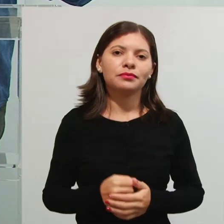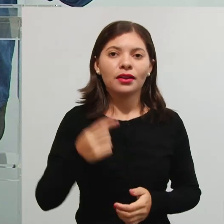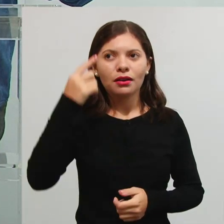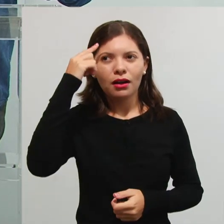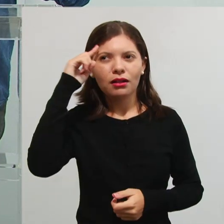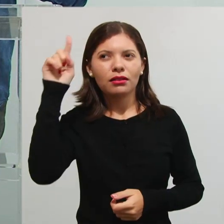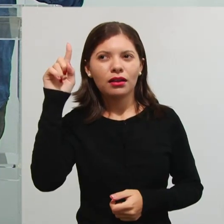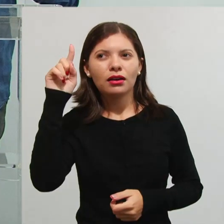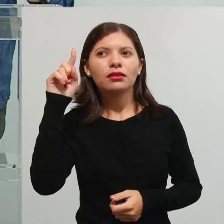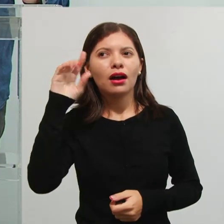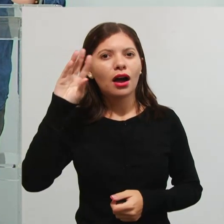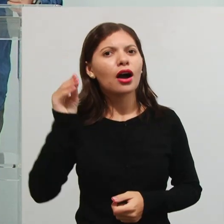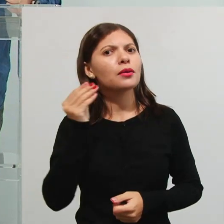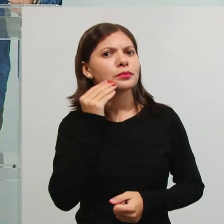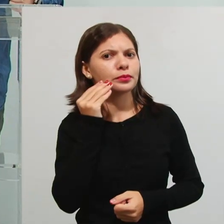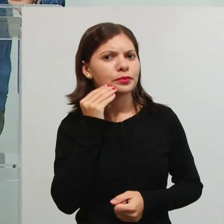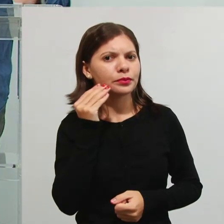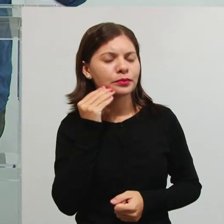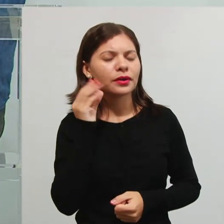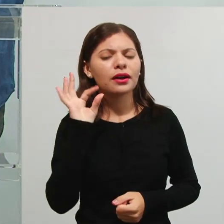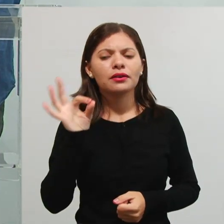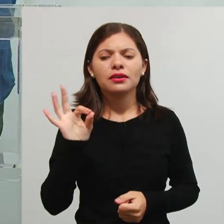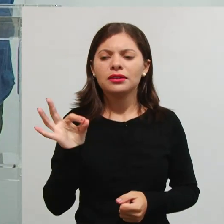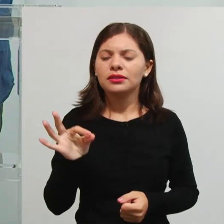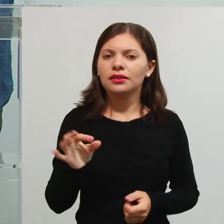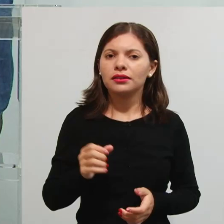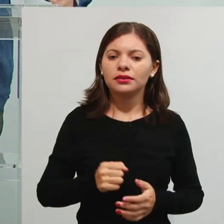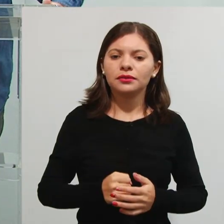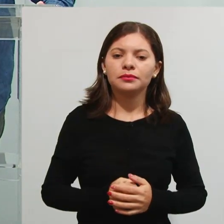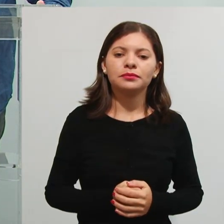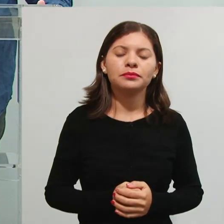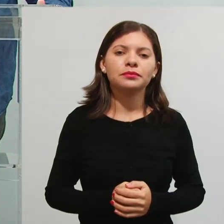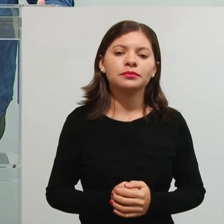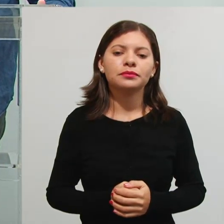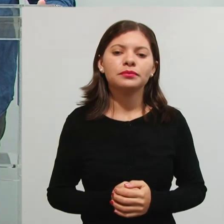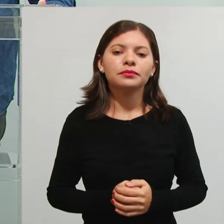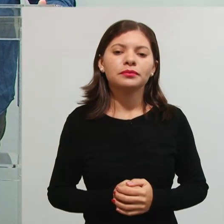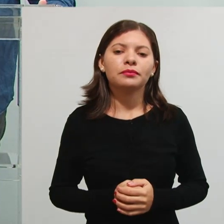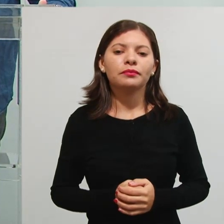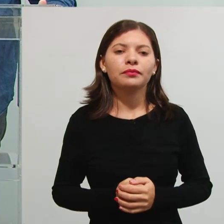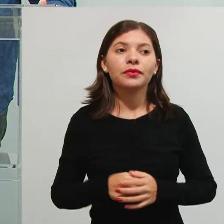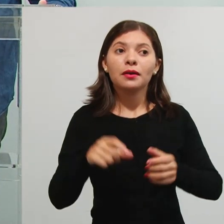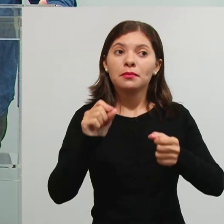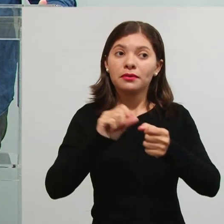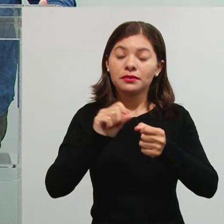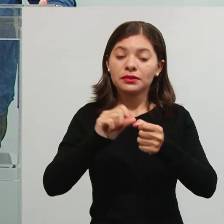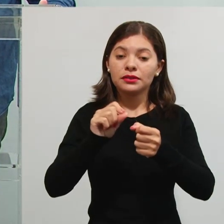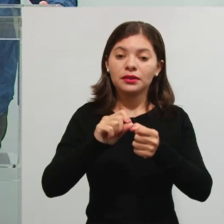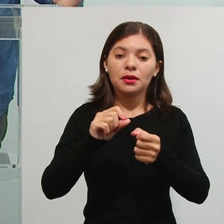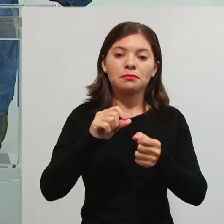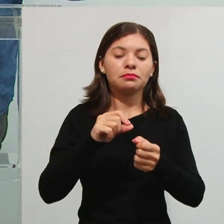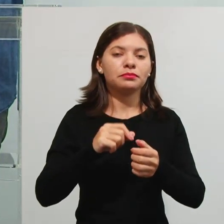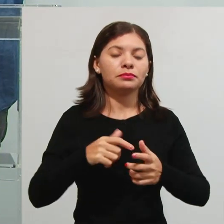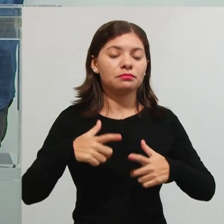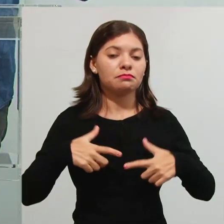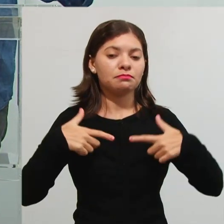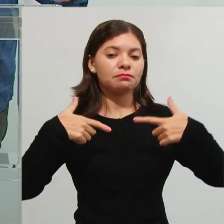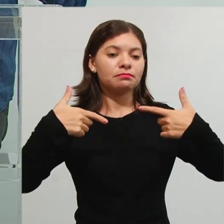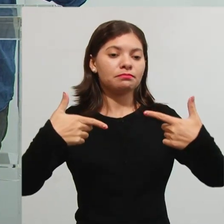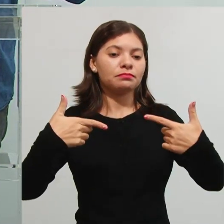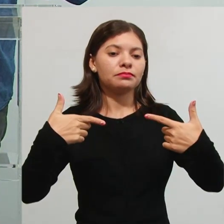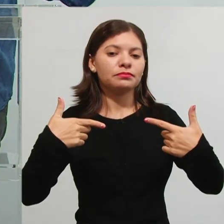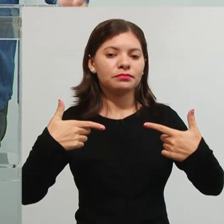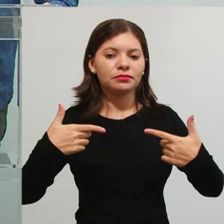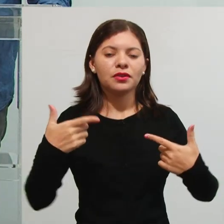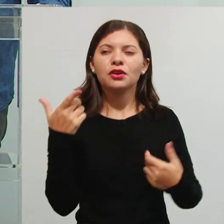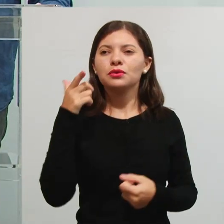papel que aproveitou a oportunidade certa, a circunstância adequada para colocar isso em prática, e isso vem